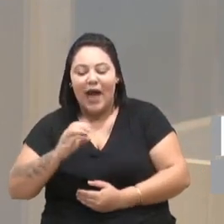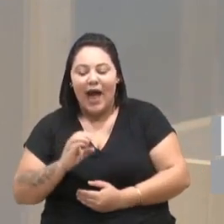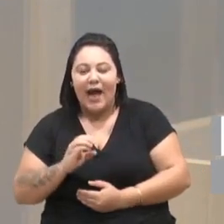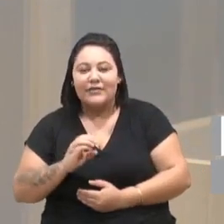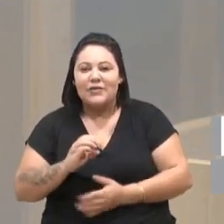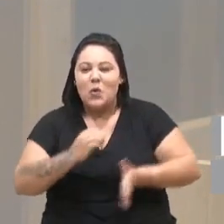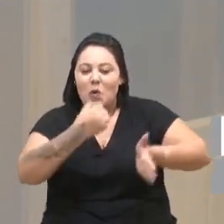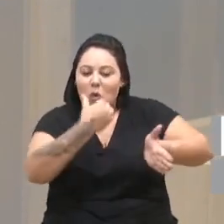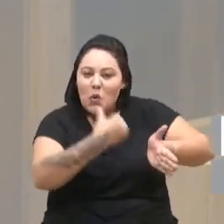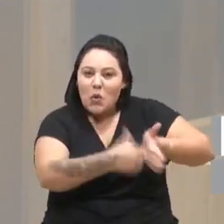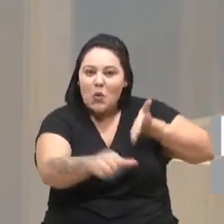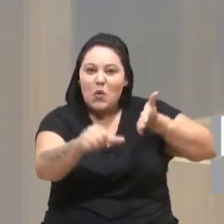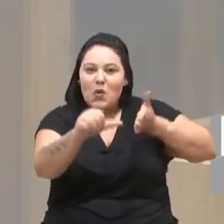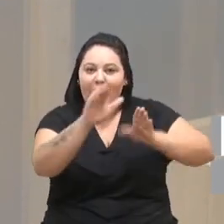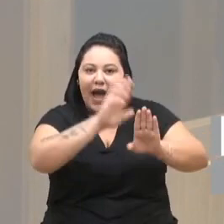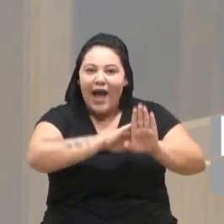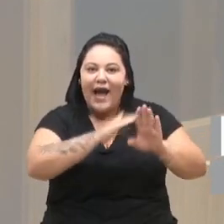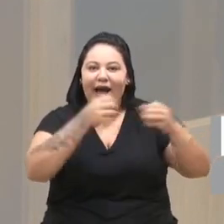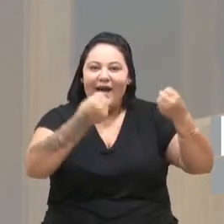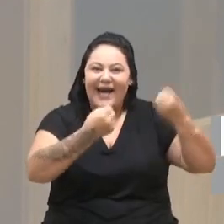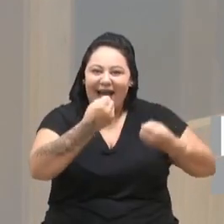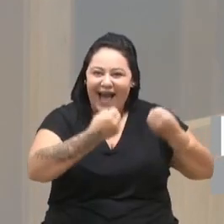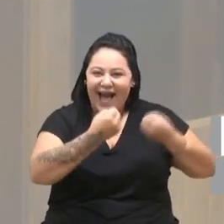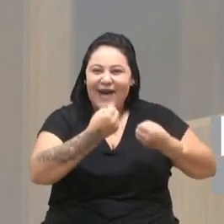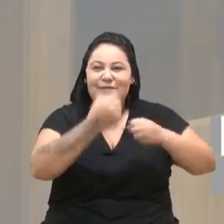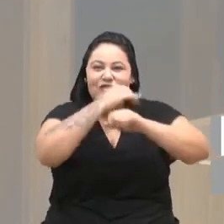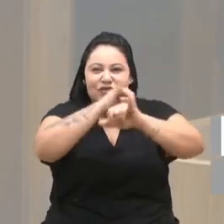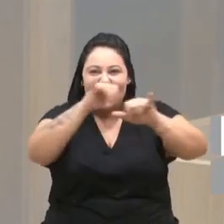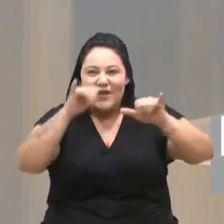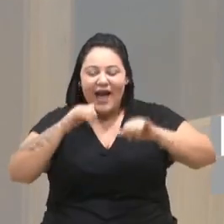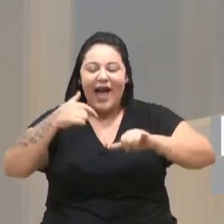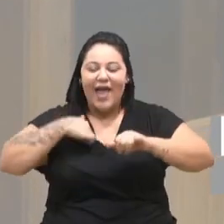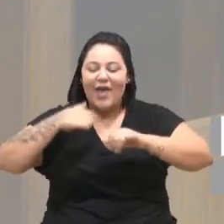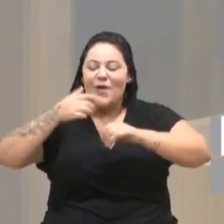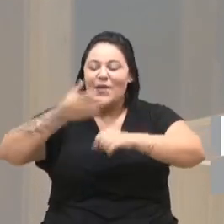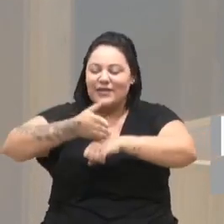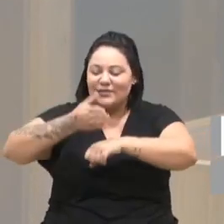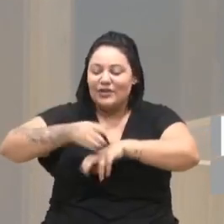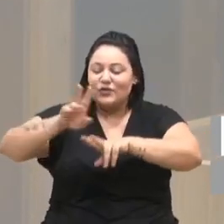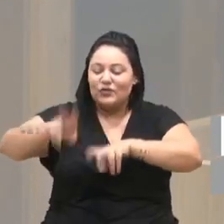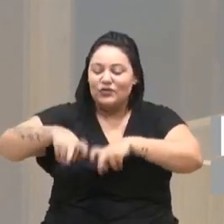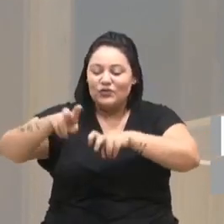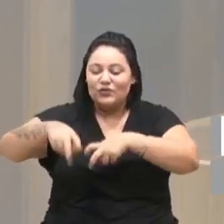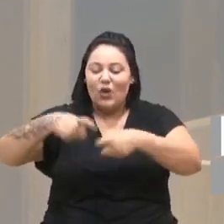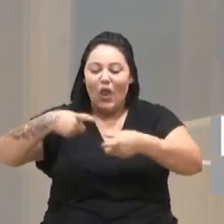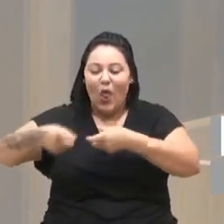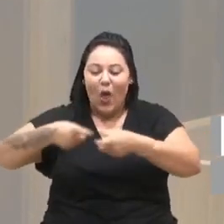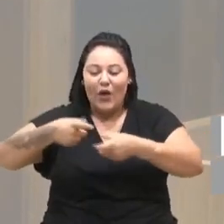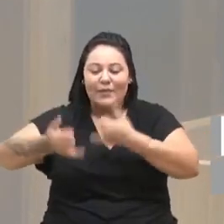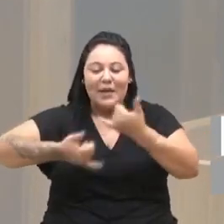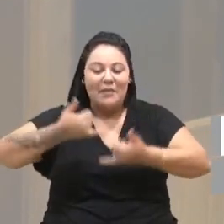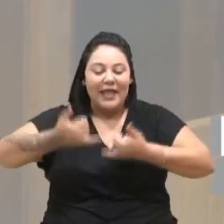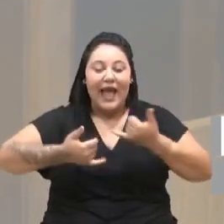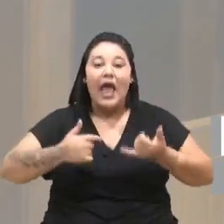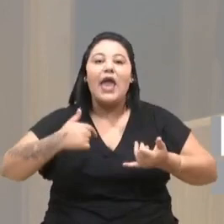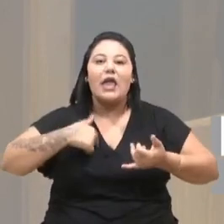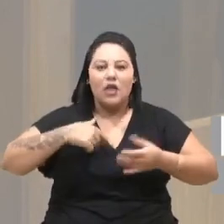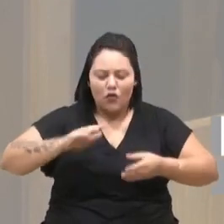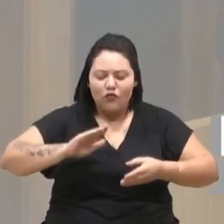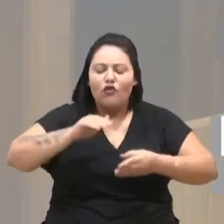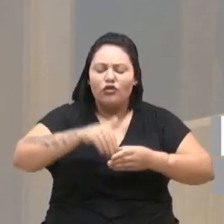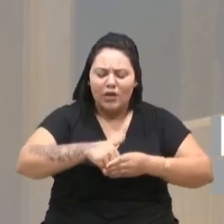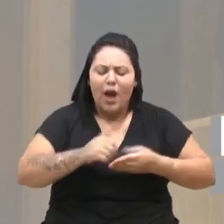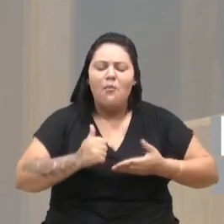meu carro, participei dos Jogos Coloniais, votei a favor do